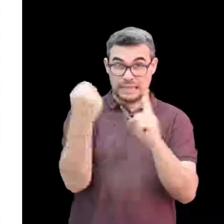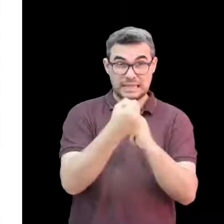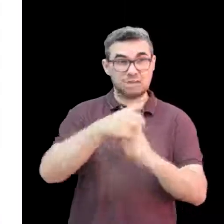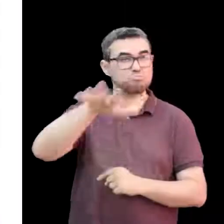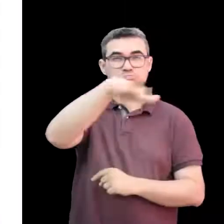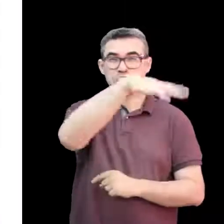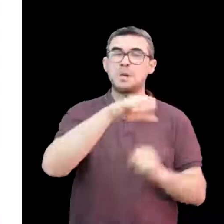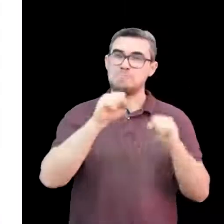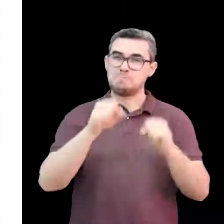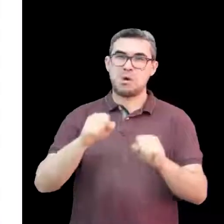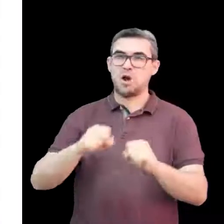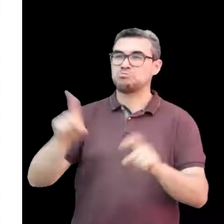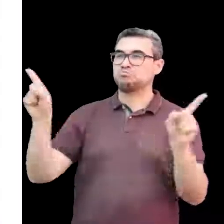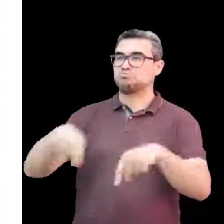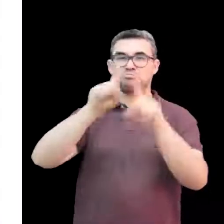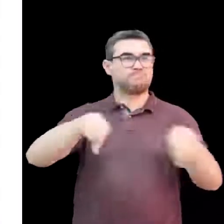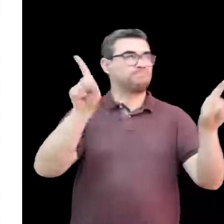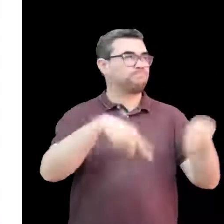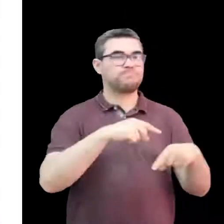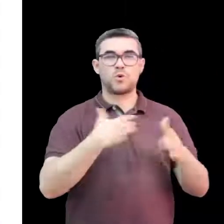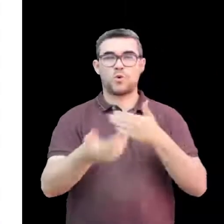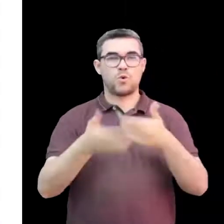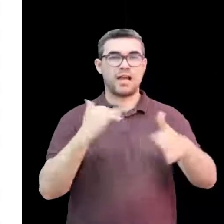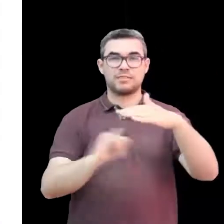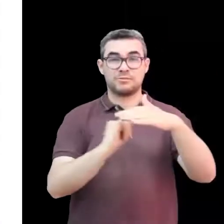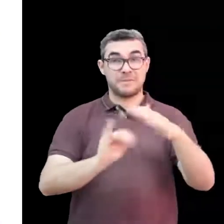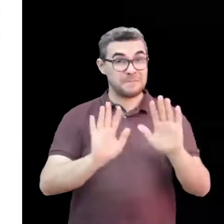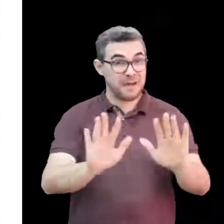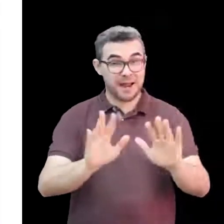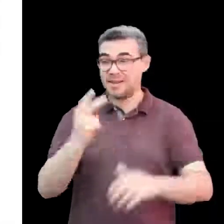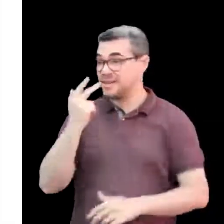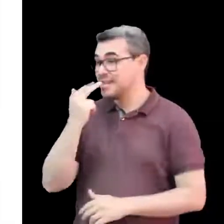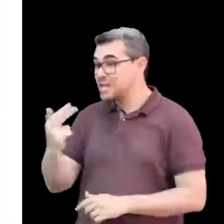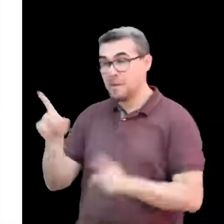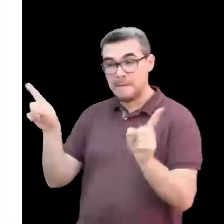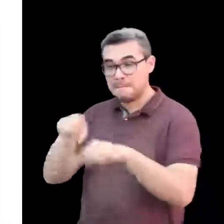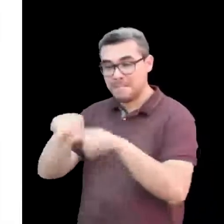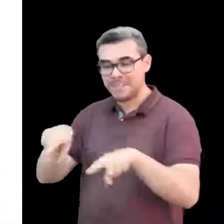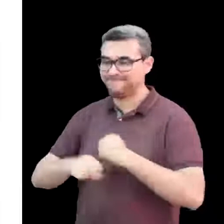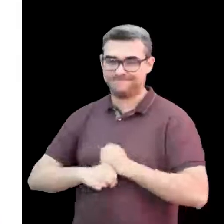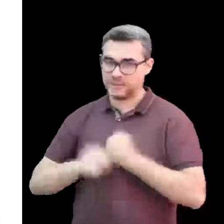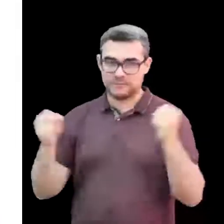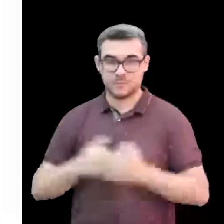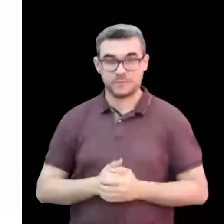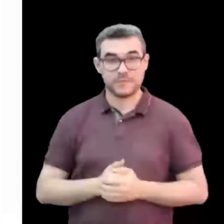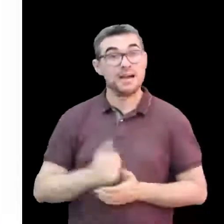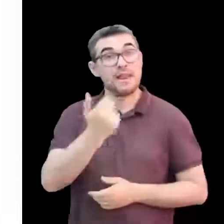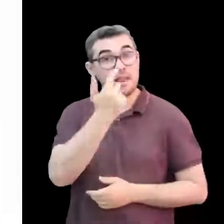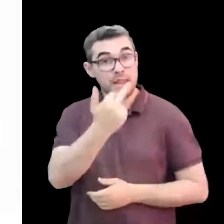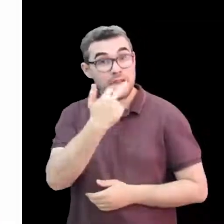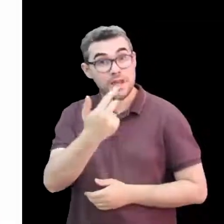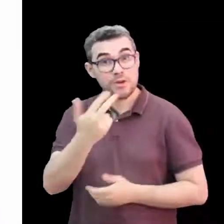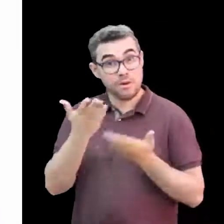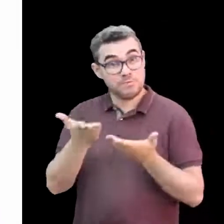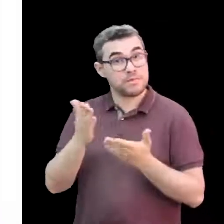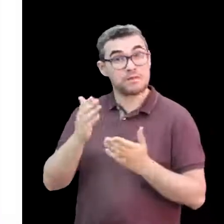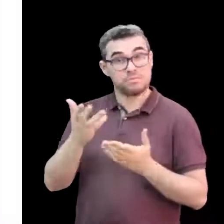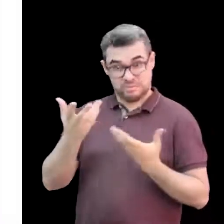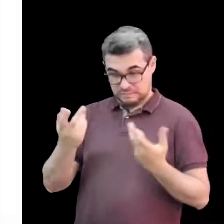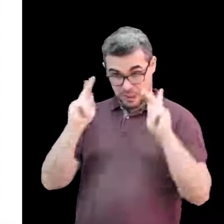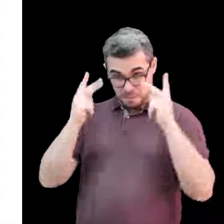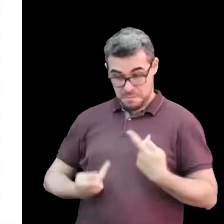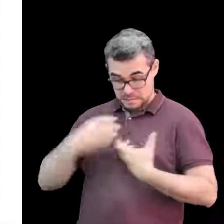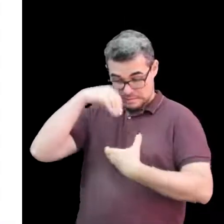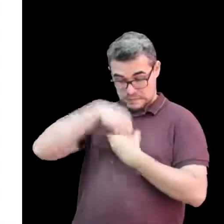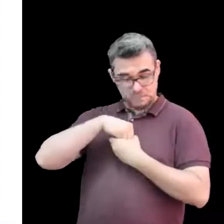abolir qualquer uma das suas instituições, exceto a língua. A língua é exterior ao indivíduo. É um sistema